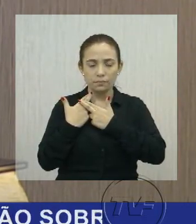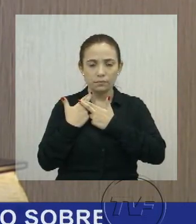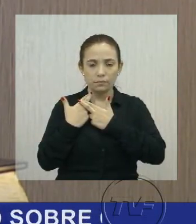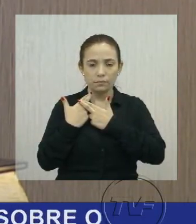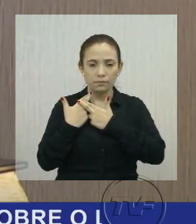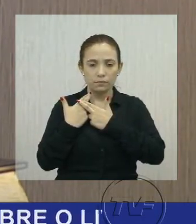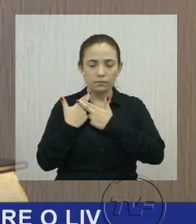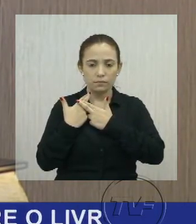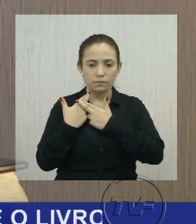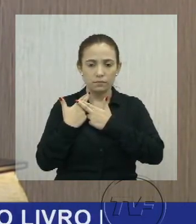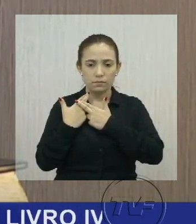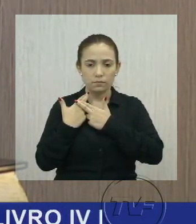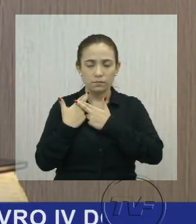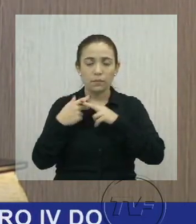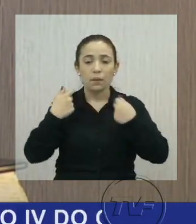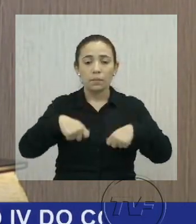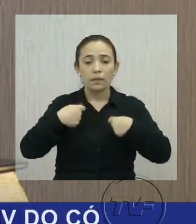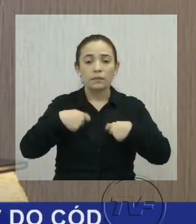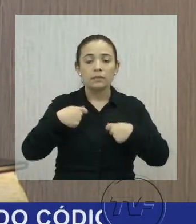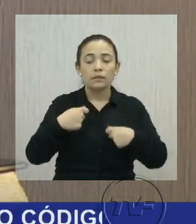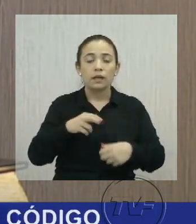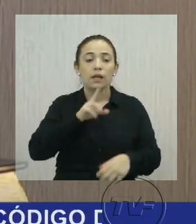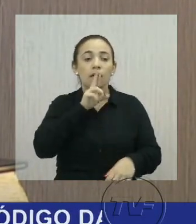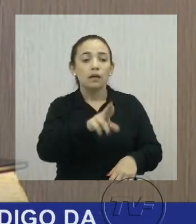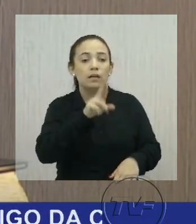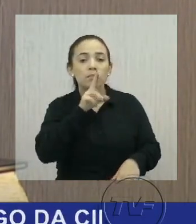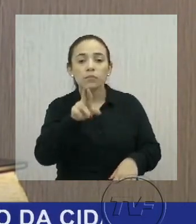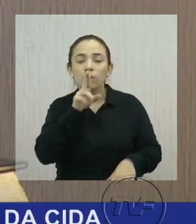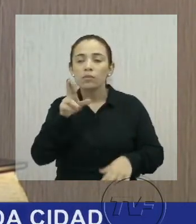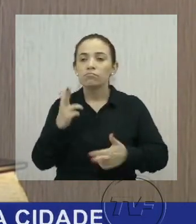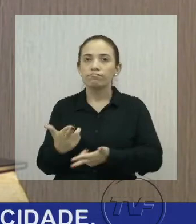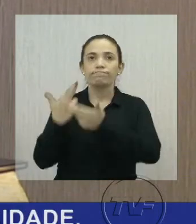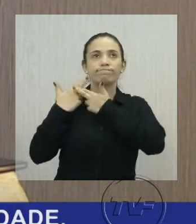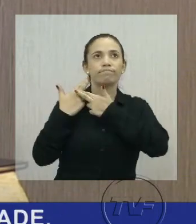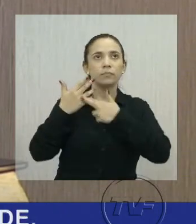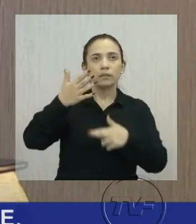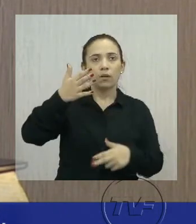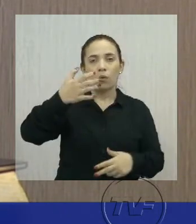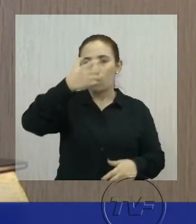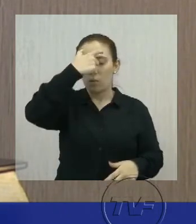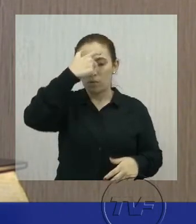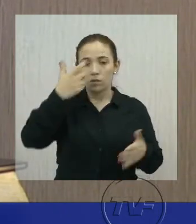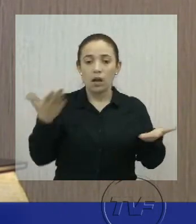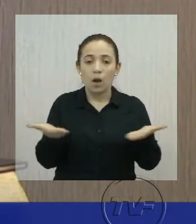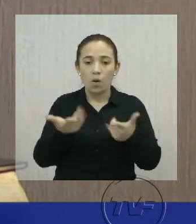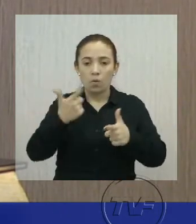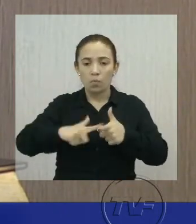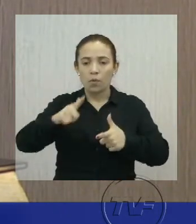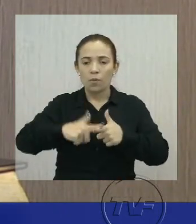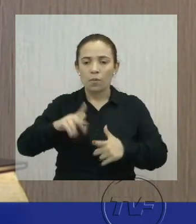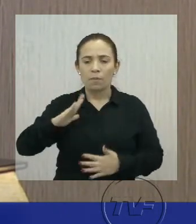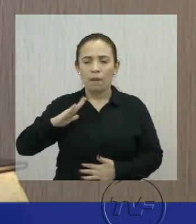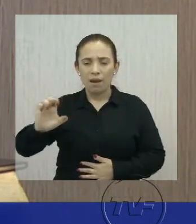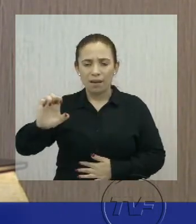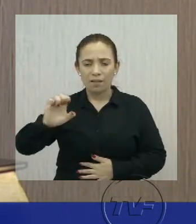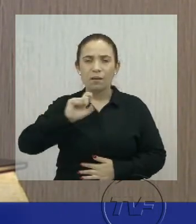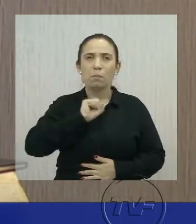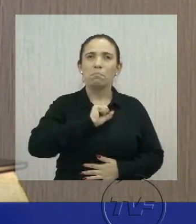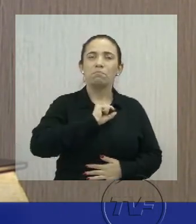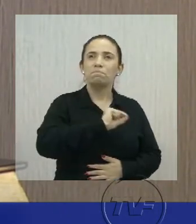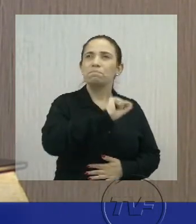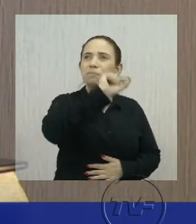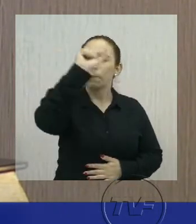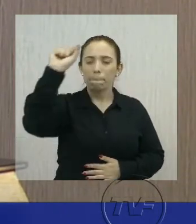habilidade para responder, responsabilidade, a habilidade de responder. Nós estamos vivendo uma crise ética, estamos vivendo uma